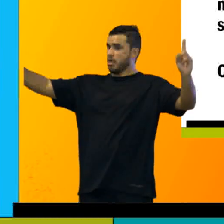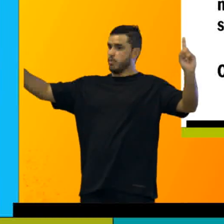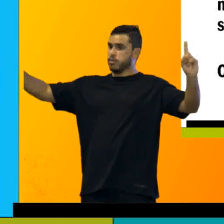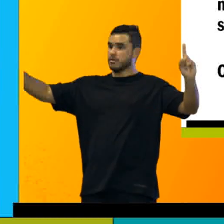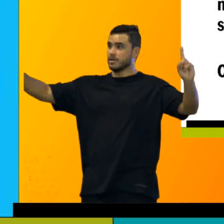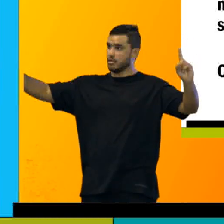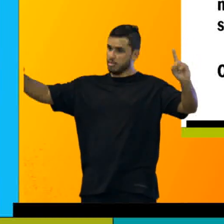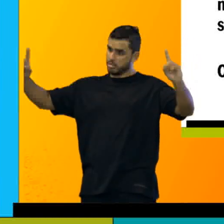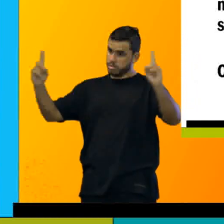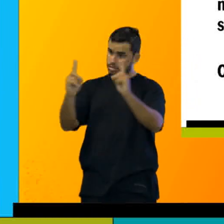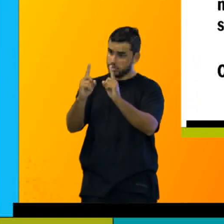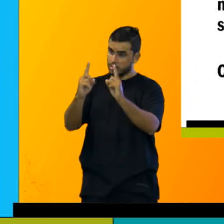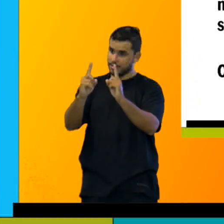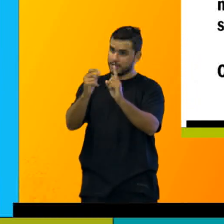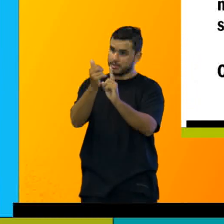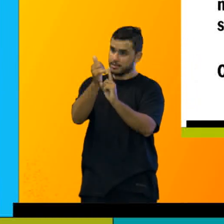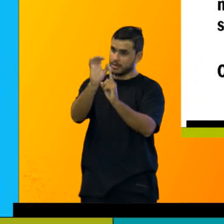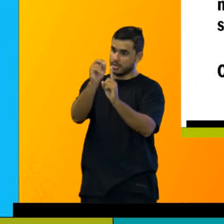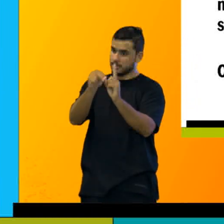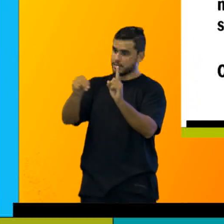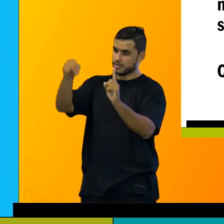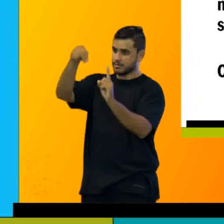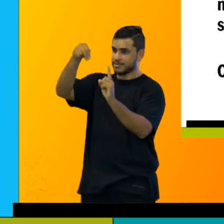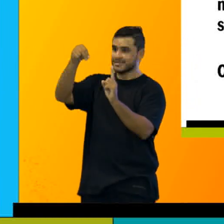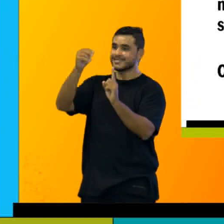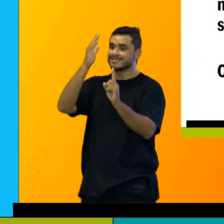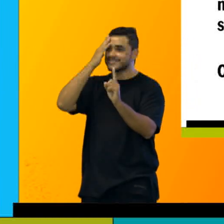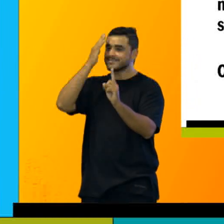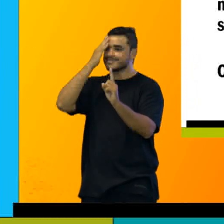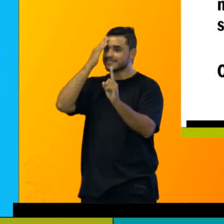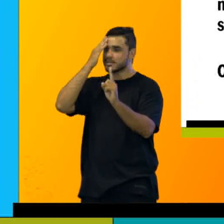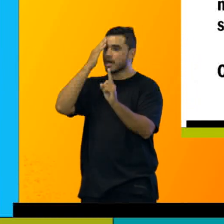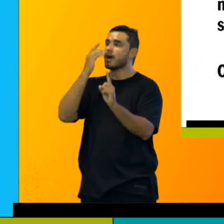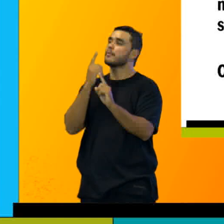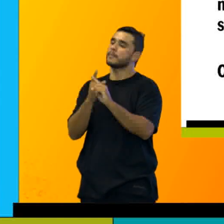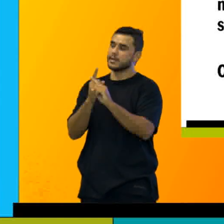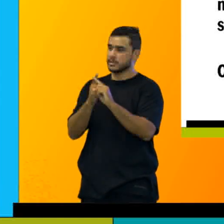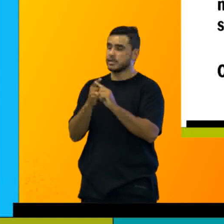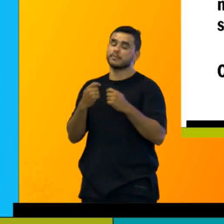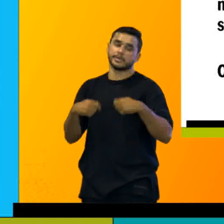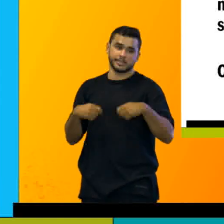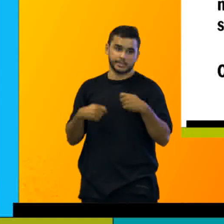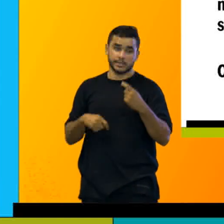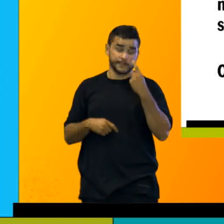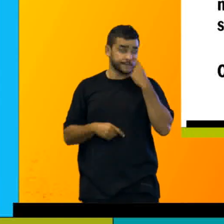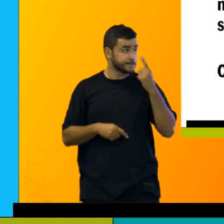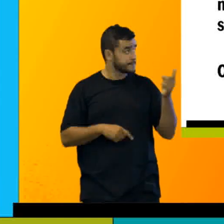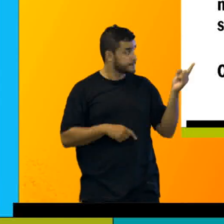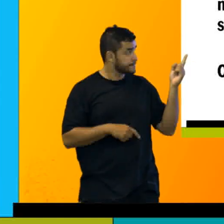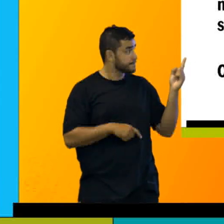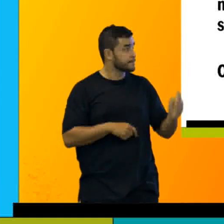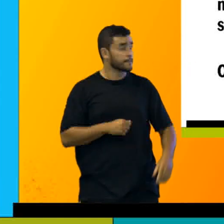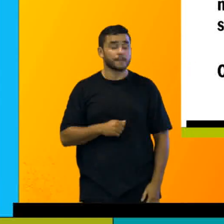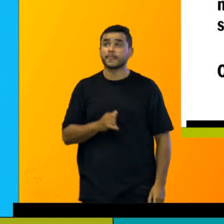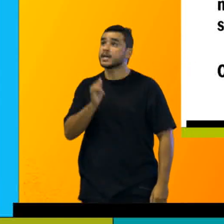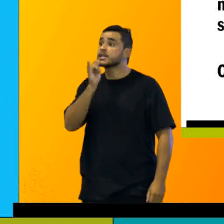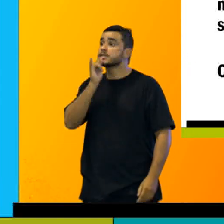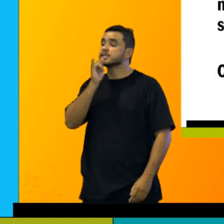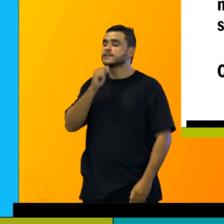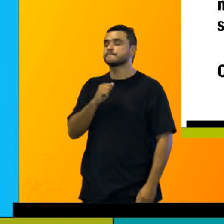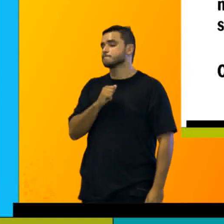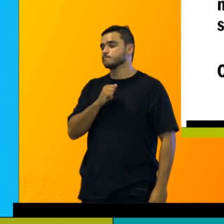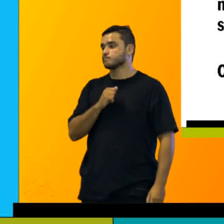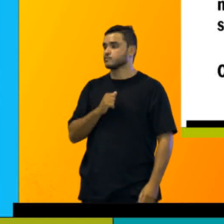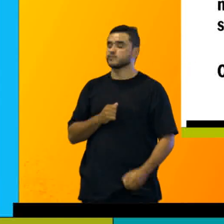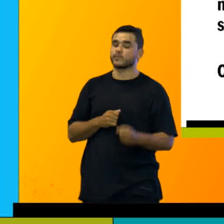0,000000001. O tamanho de uma bactéria é um número muito pequeno. Então eu uso muito as potências de 10. Por exemplo,